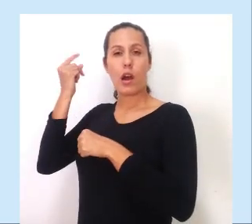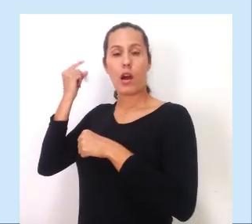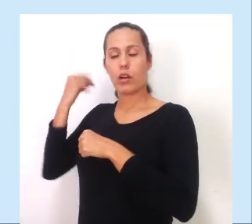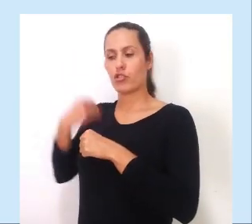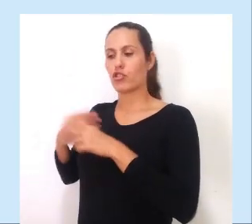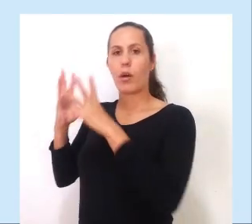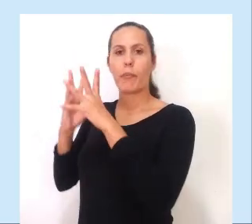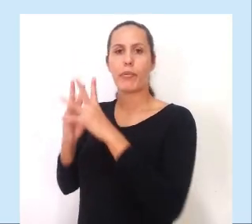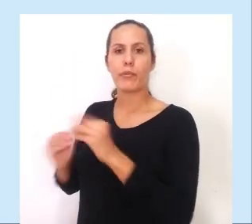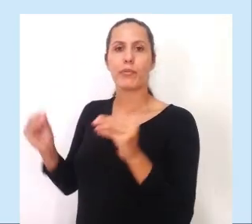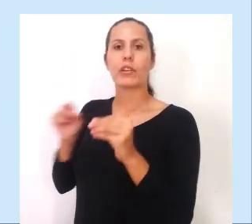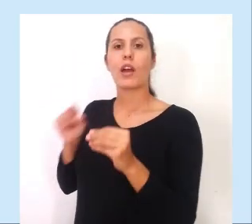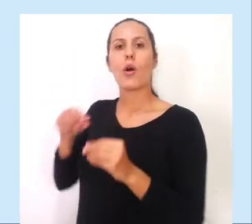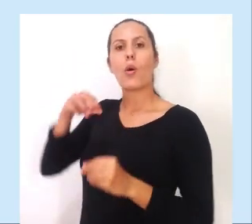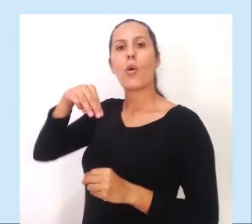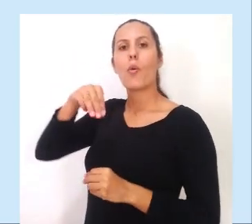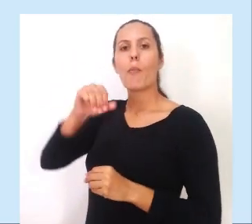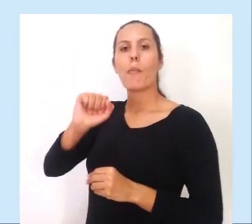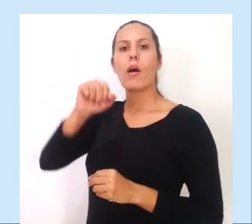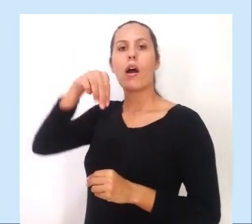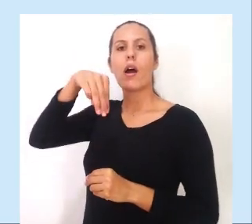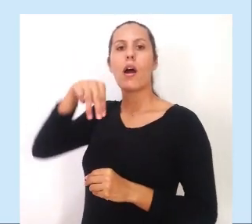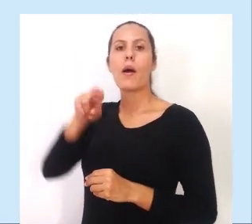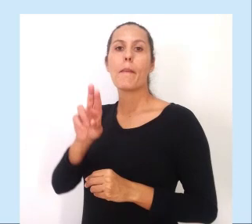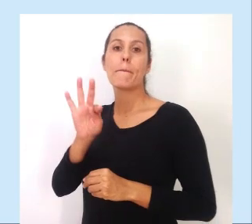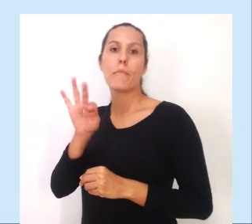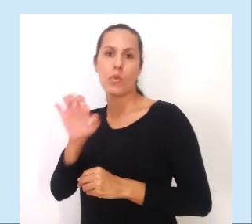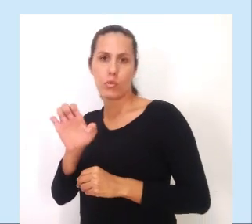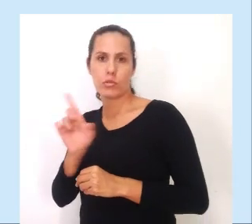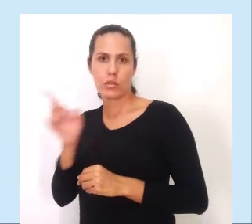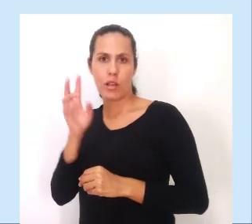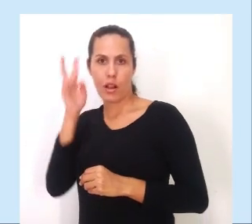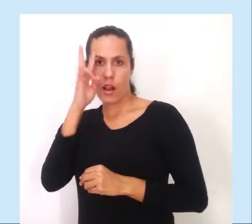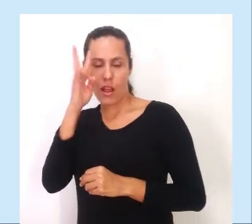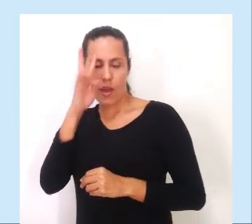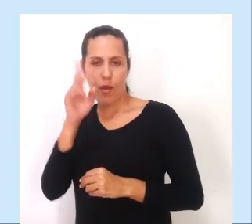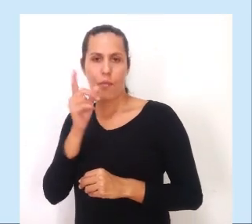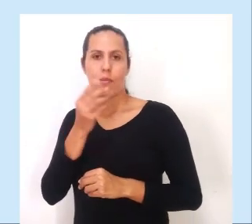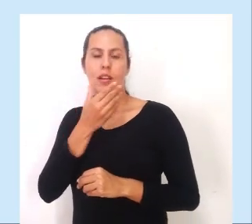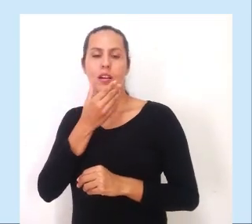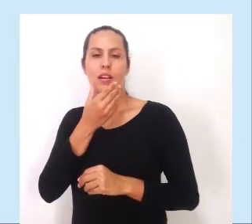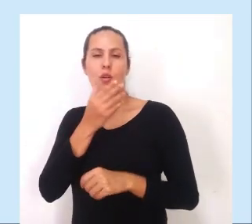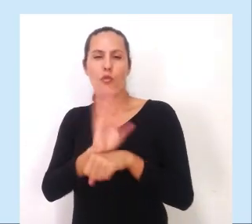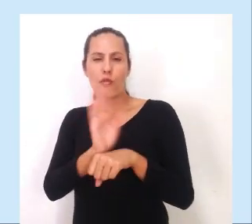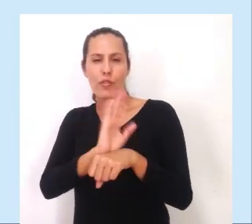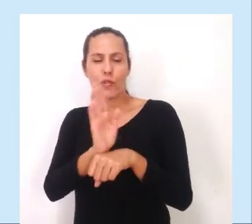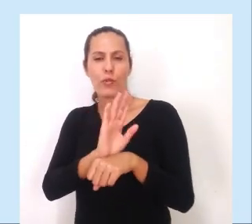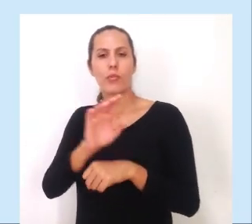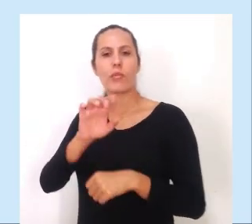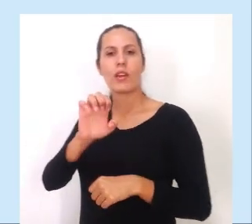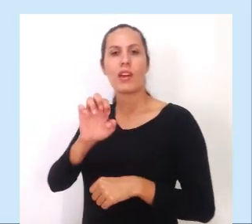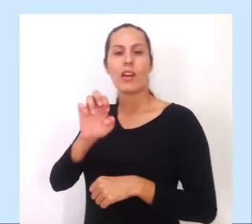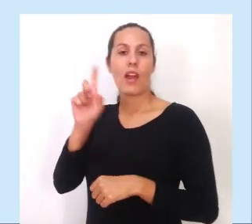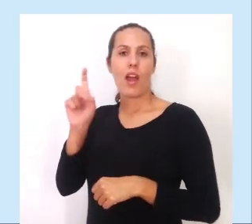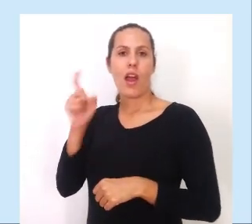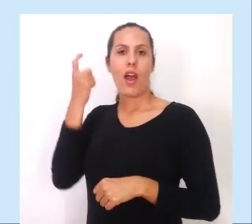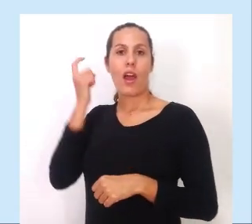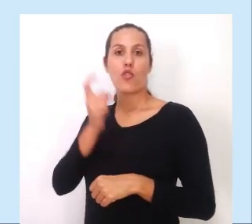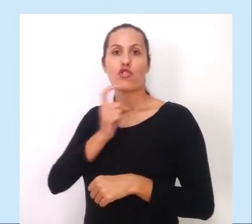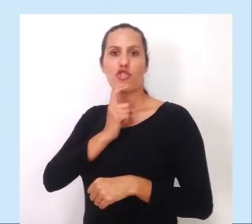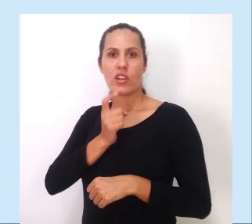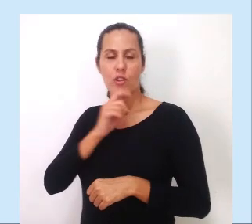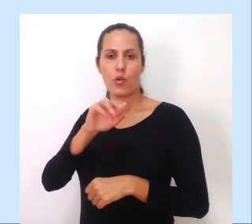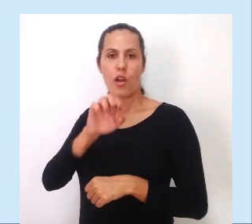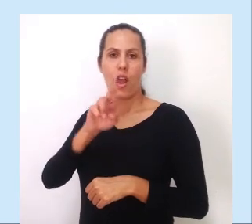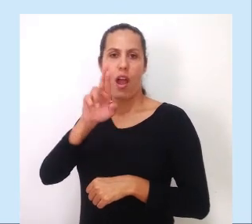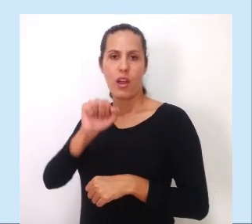tempo está em extinção, que é o mamute. O mamute a gente com certeza assistiu naquele filme A Era do Gelo, tem